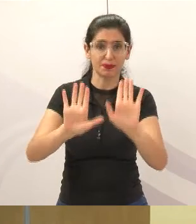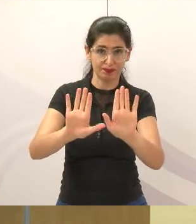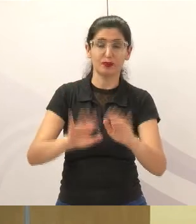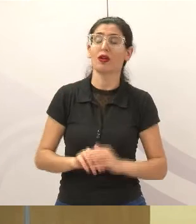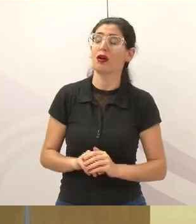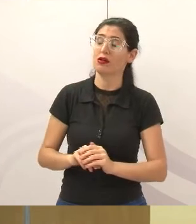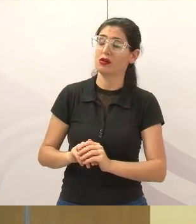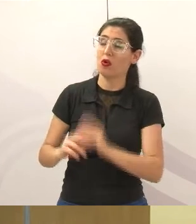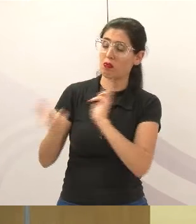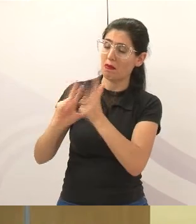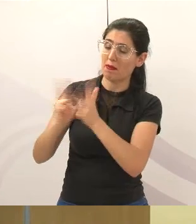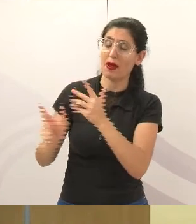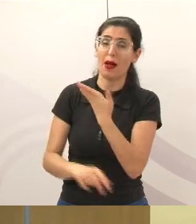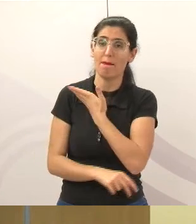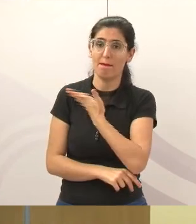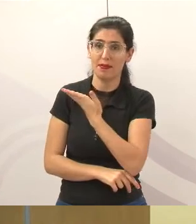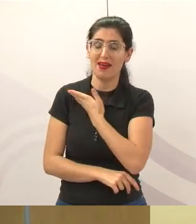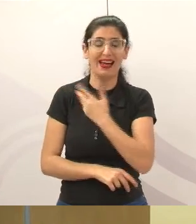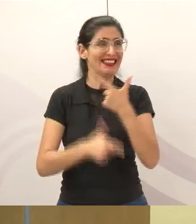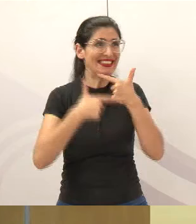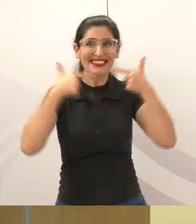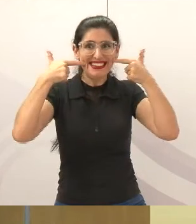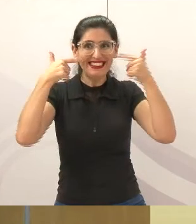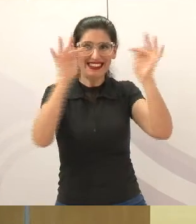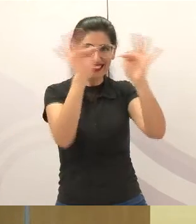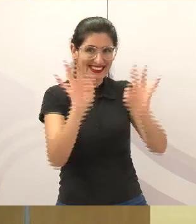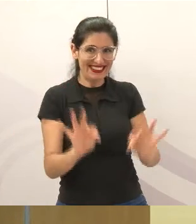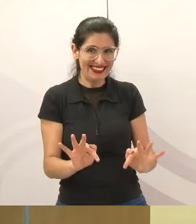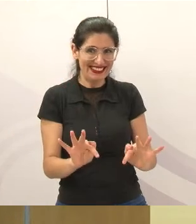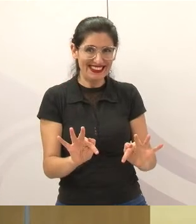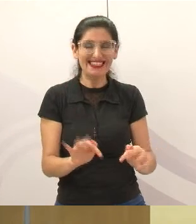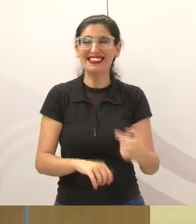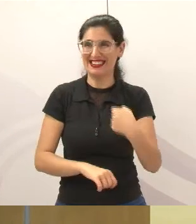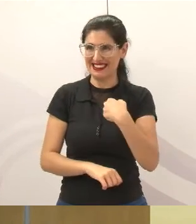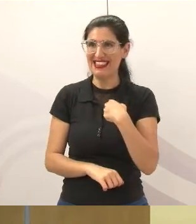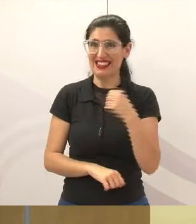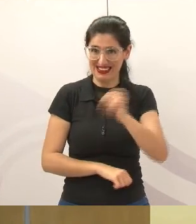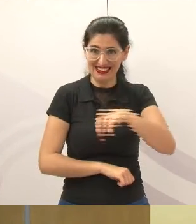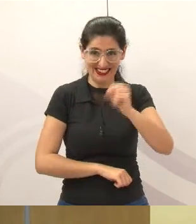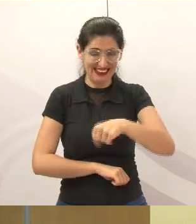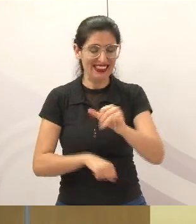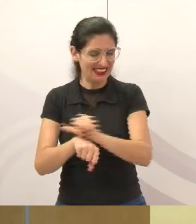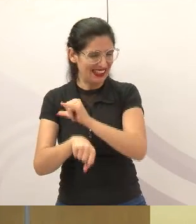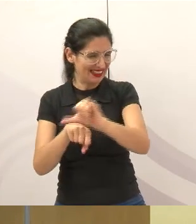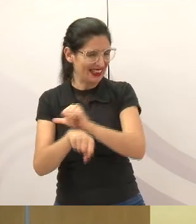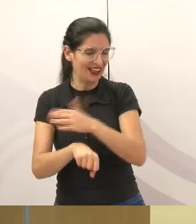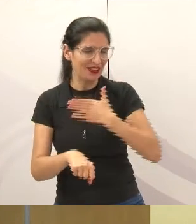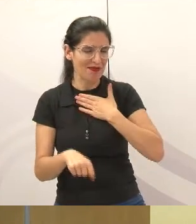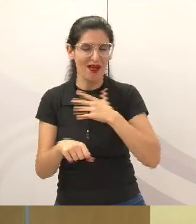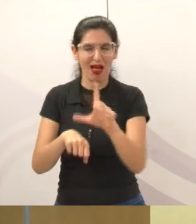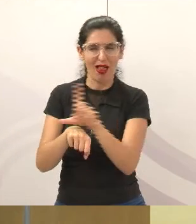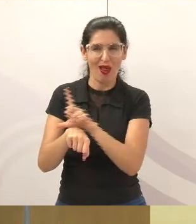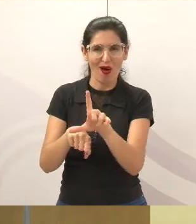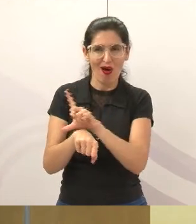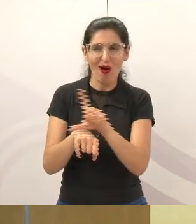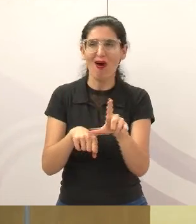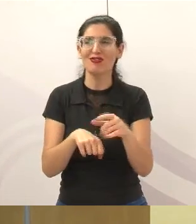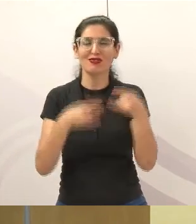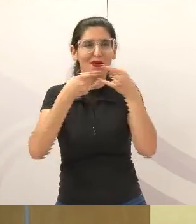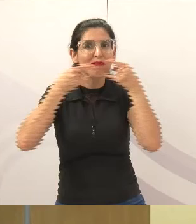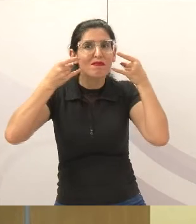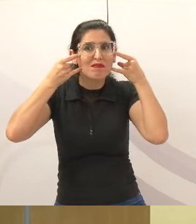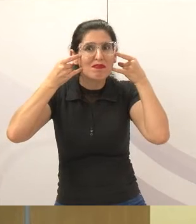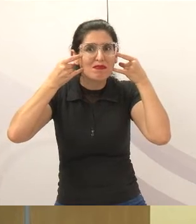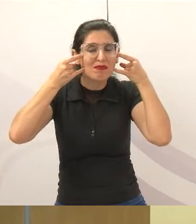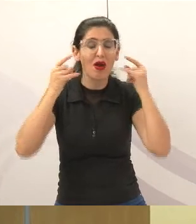minha e ela estava muito contente, falou: não, eu já estou usando aqui na minha loja, tá bacana. Eu falei: tudo bem. Só que no caso dela, ela atende